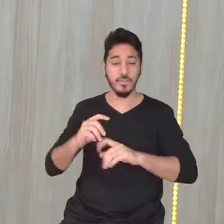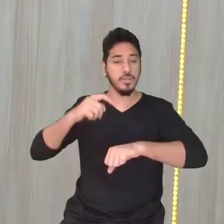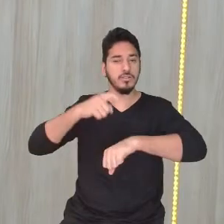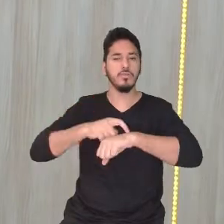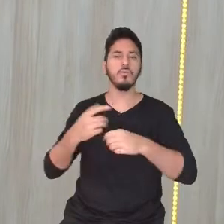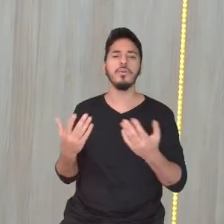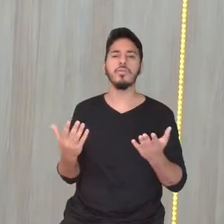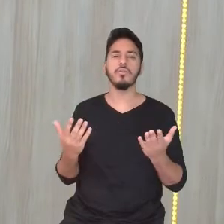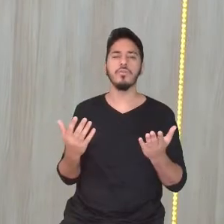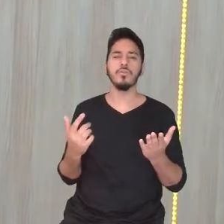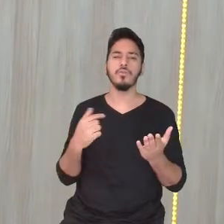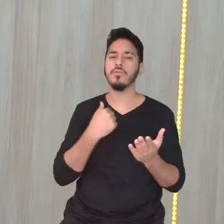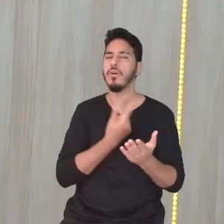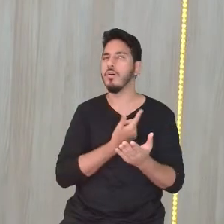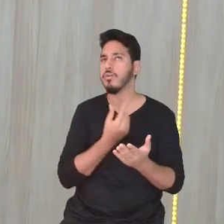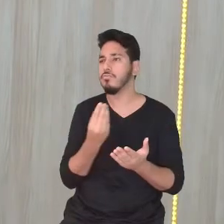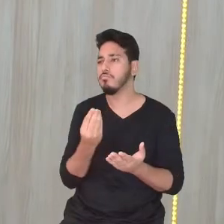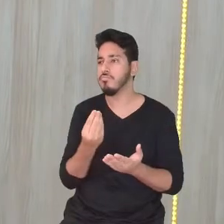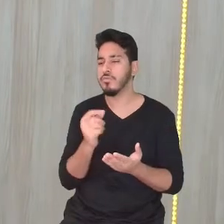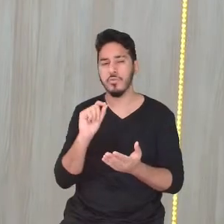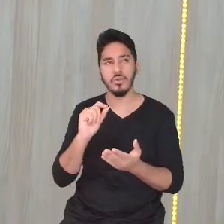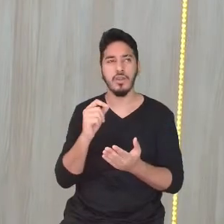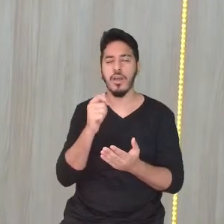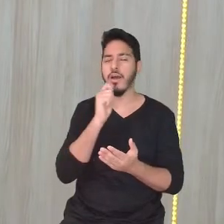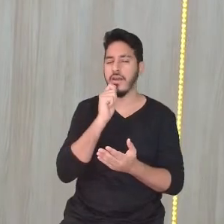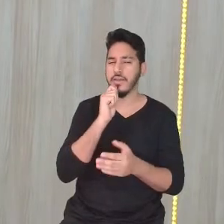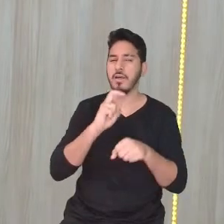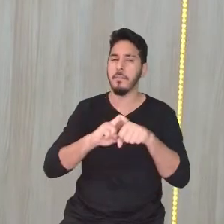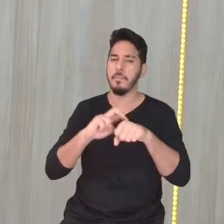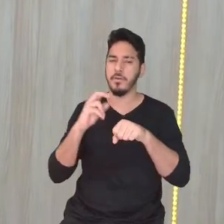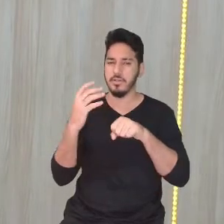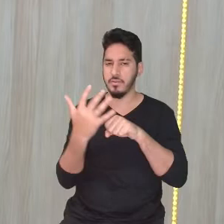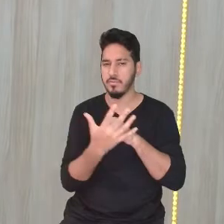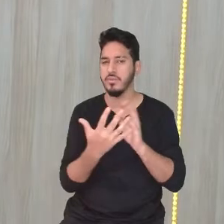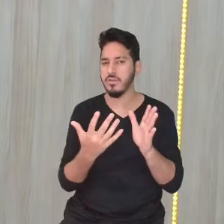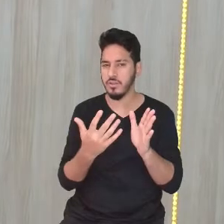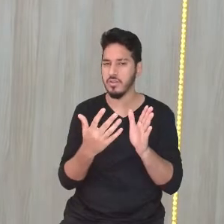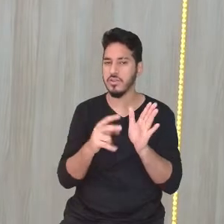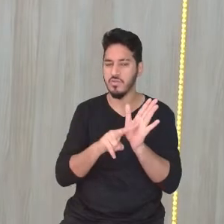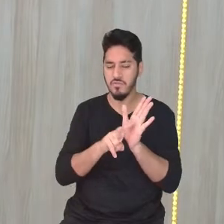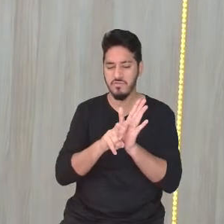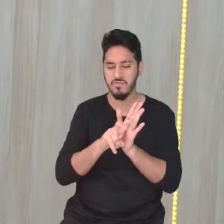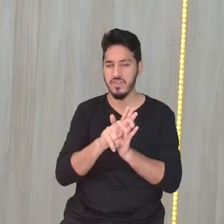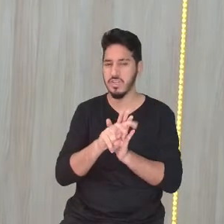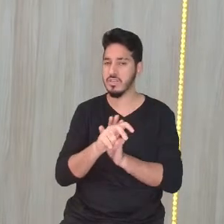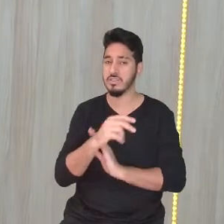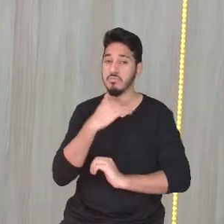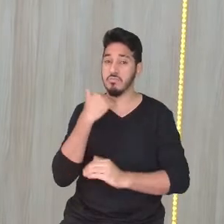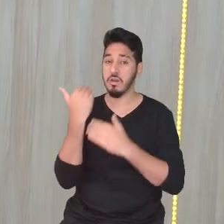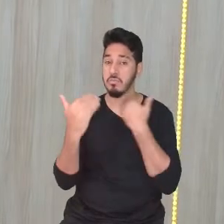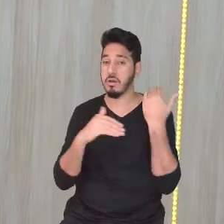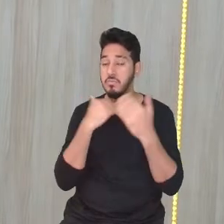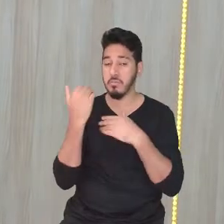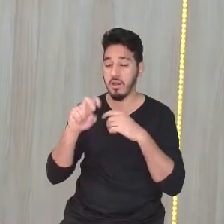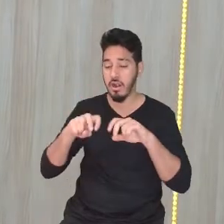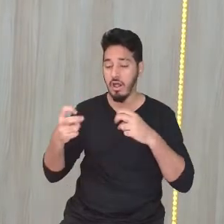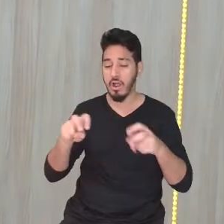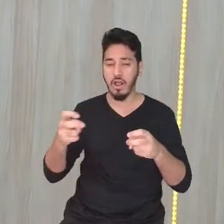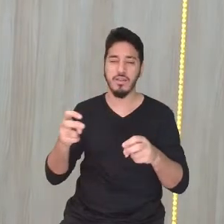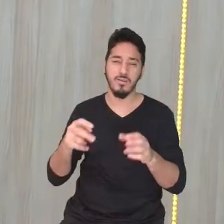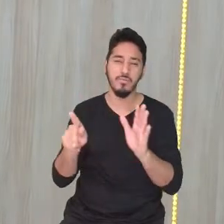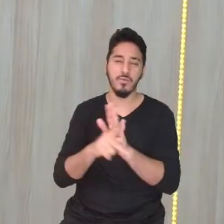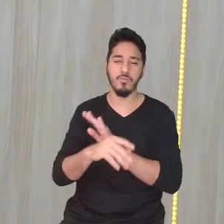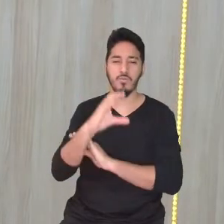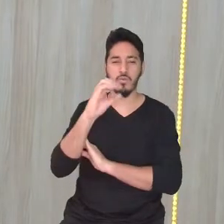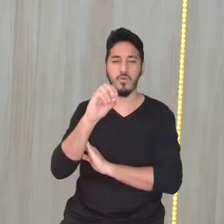a gente está em meio ainda a uma pandemia de um vírus que matou muitas e muitas pessoas, o vírus do